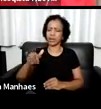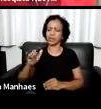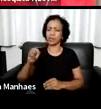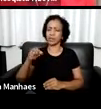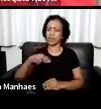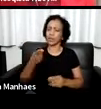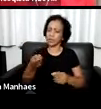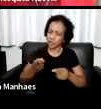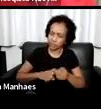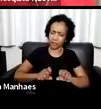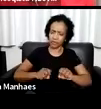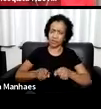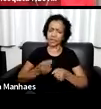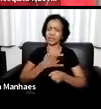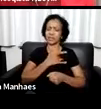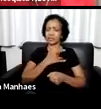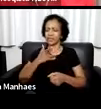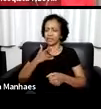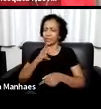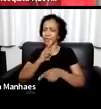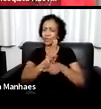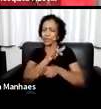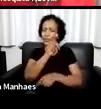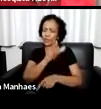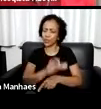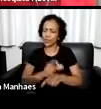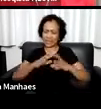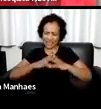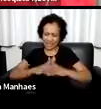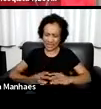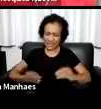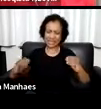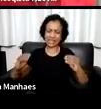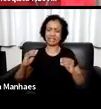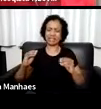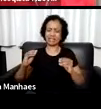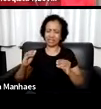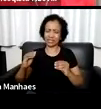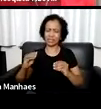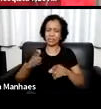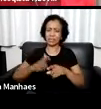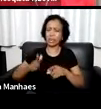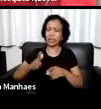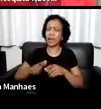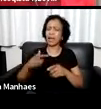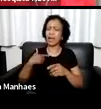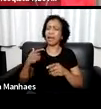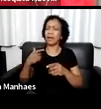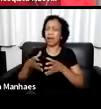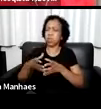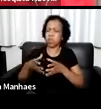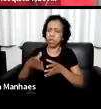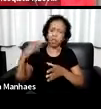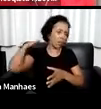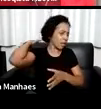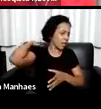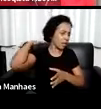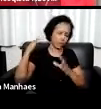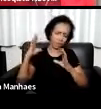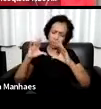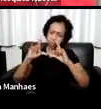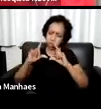saúde restabelecida, e esta infecção, a inflamação, ó Deus, possa ser retirada do corpo